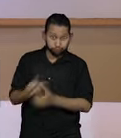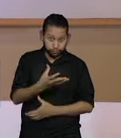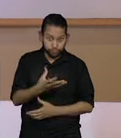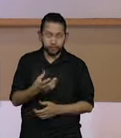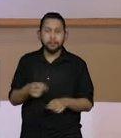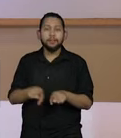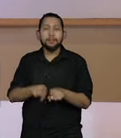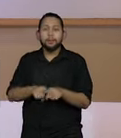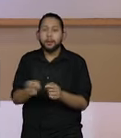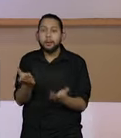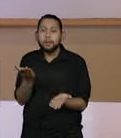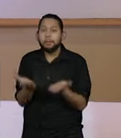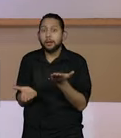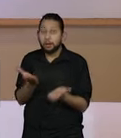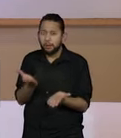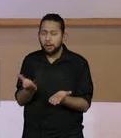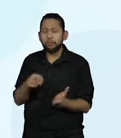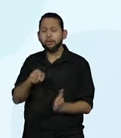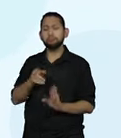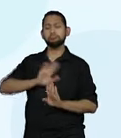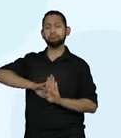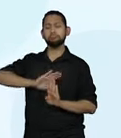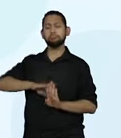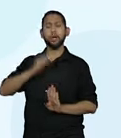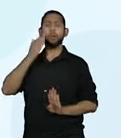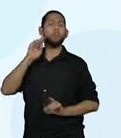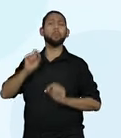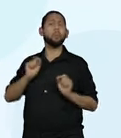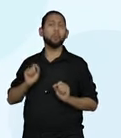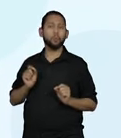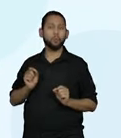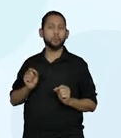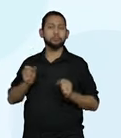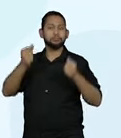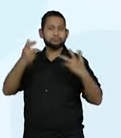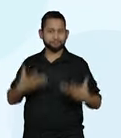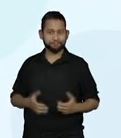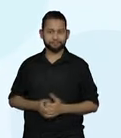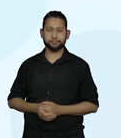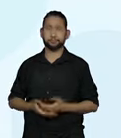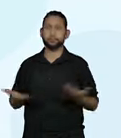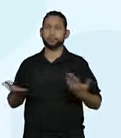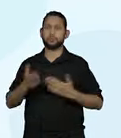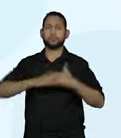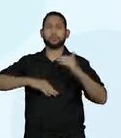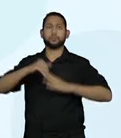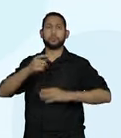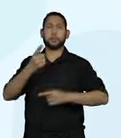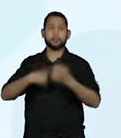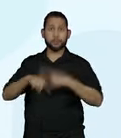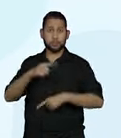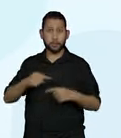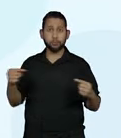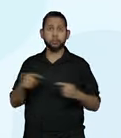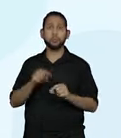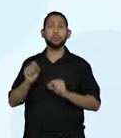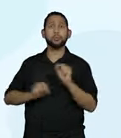e interpretações. A habilidade que nós trabalhamos na aula de